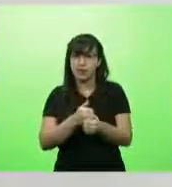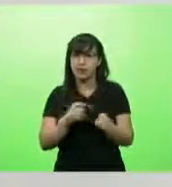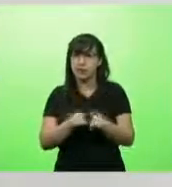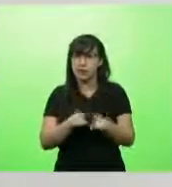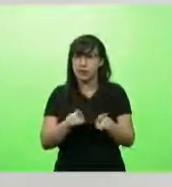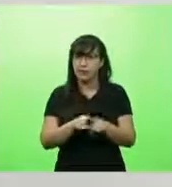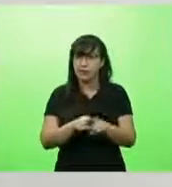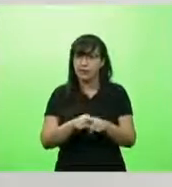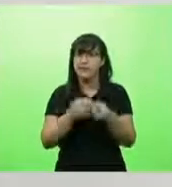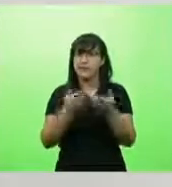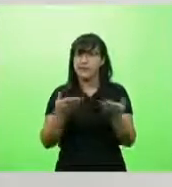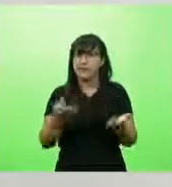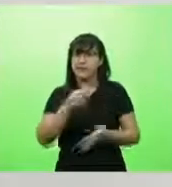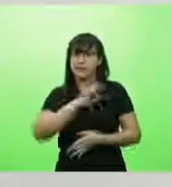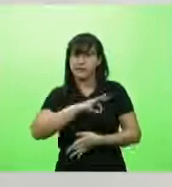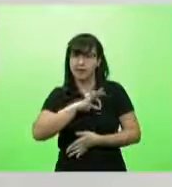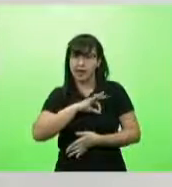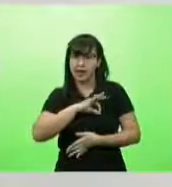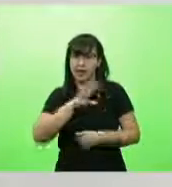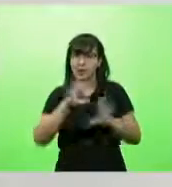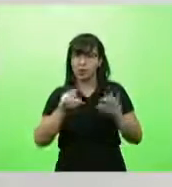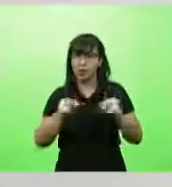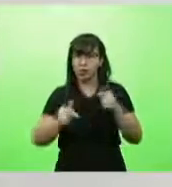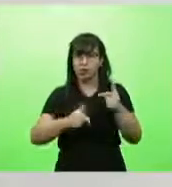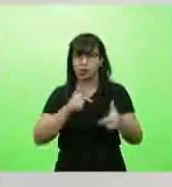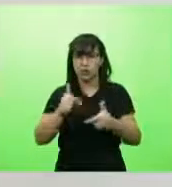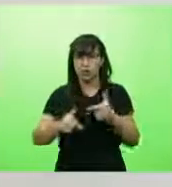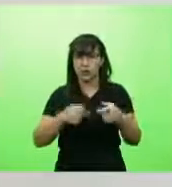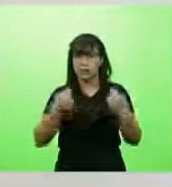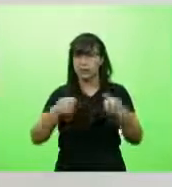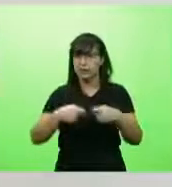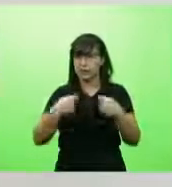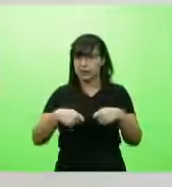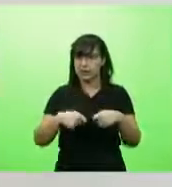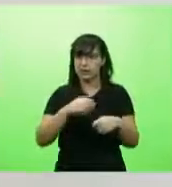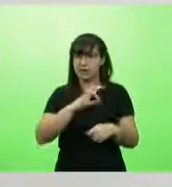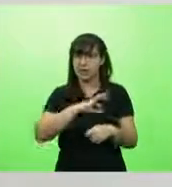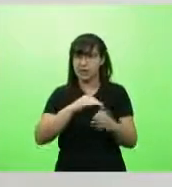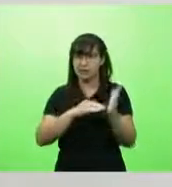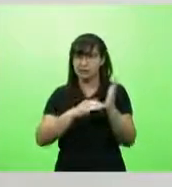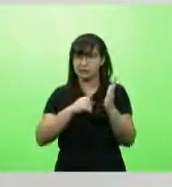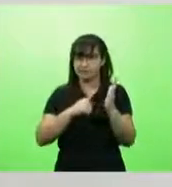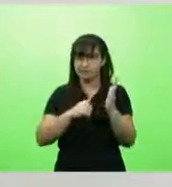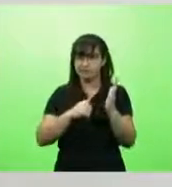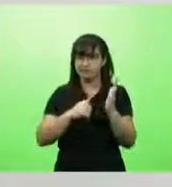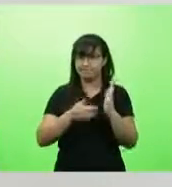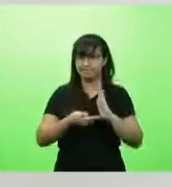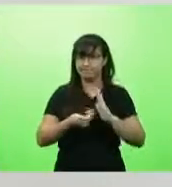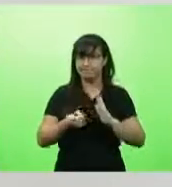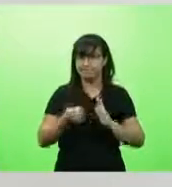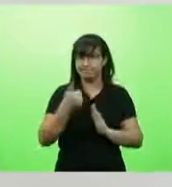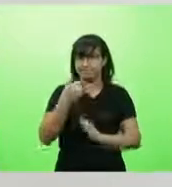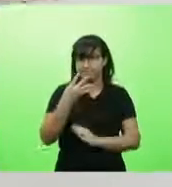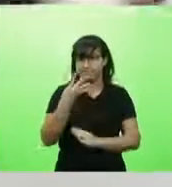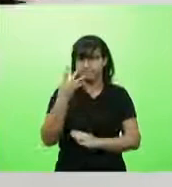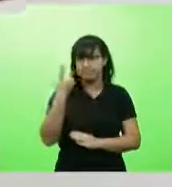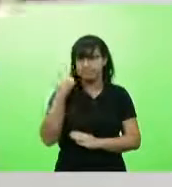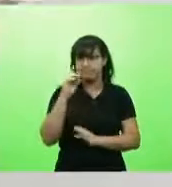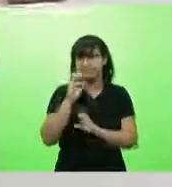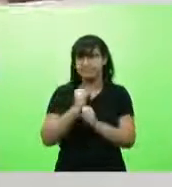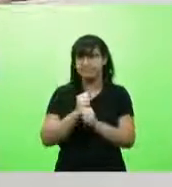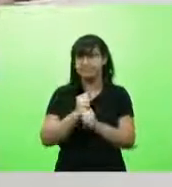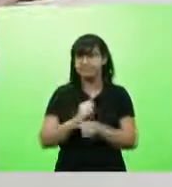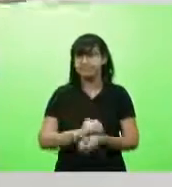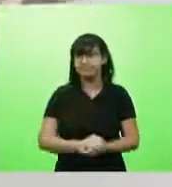os funcionários do Tribunal de Contas do Estado terão descontados 14 dias. Porque não é justo. Agora aqui, ó, eu